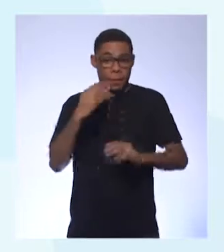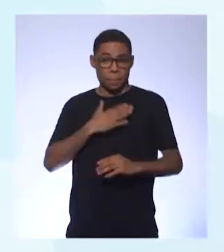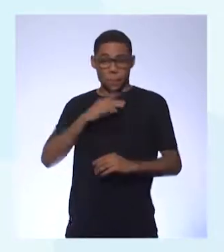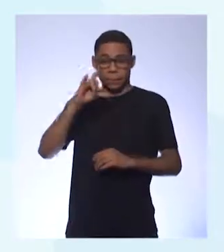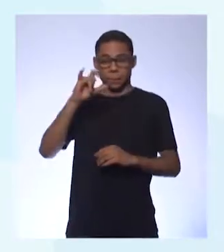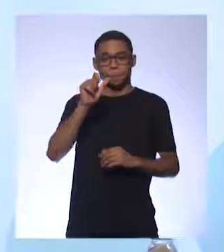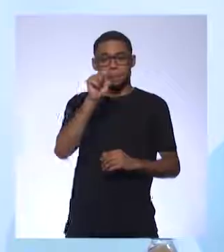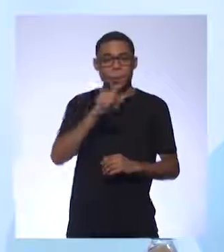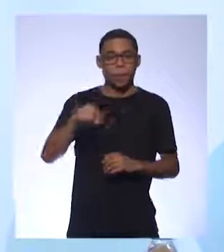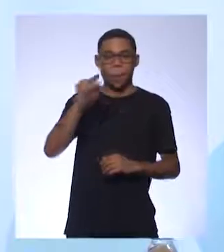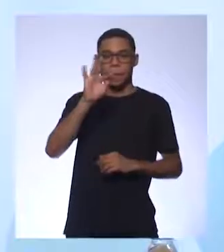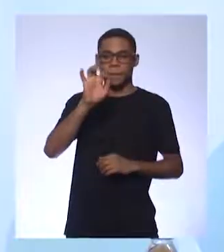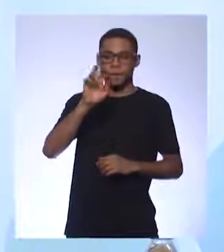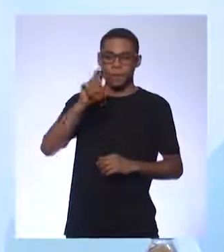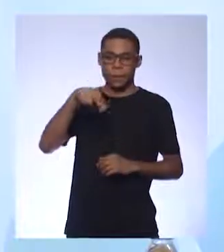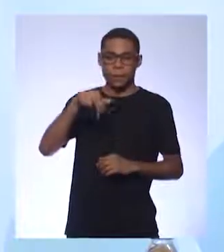é